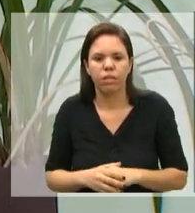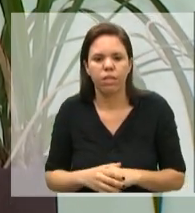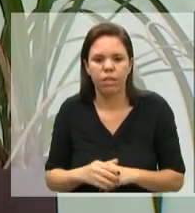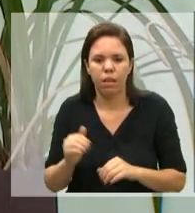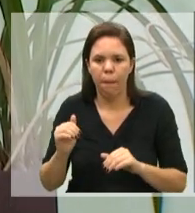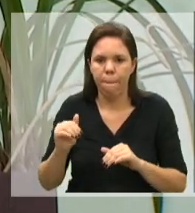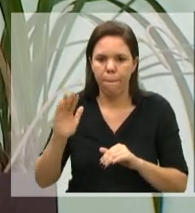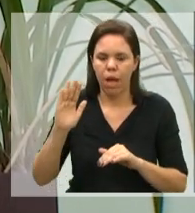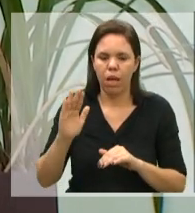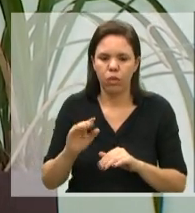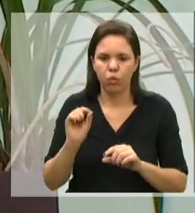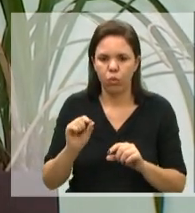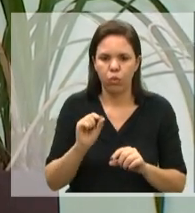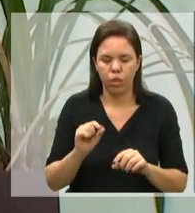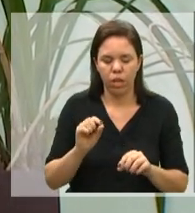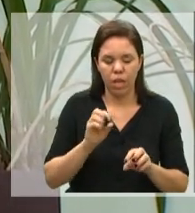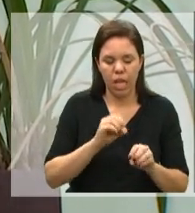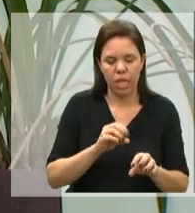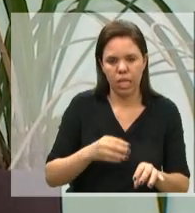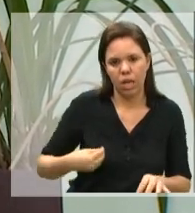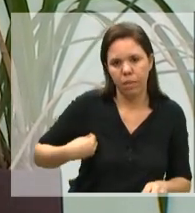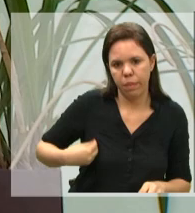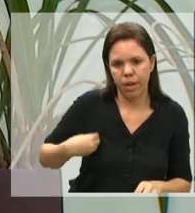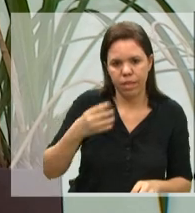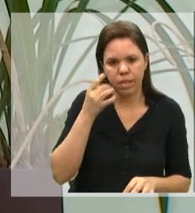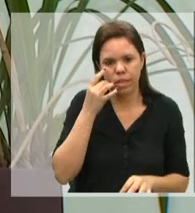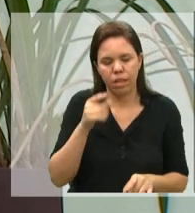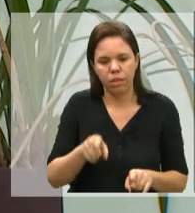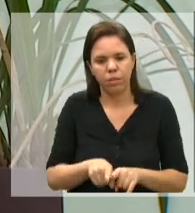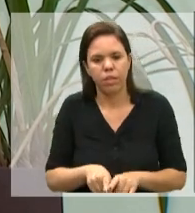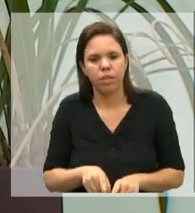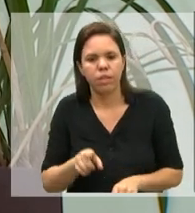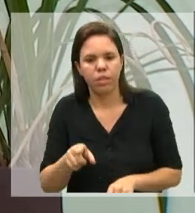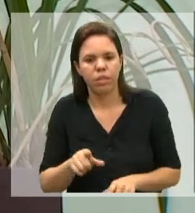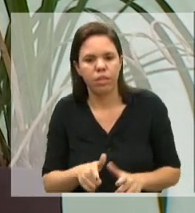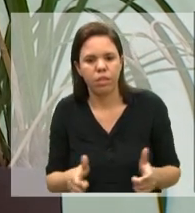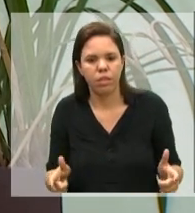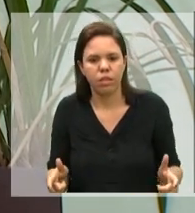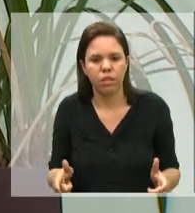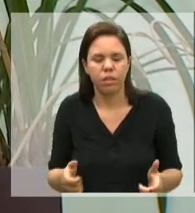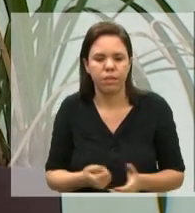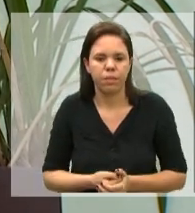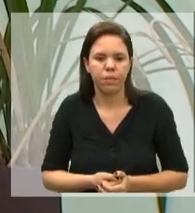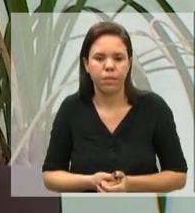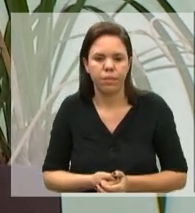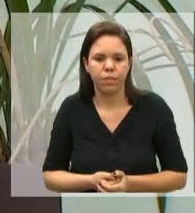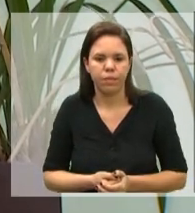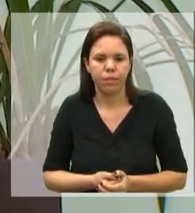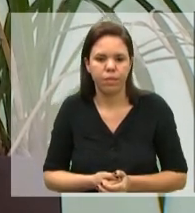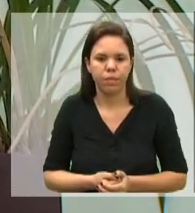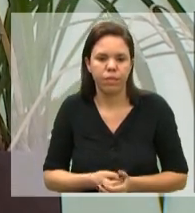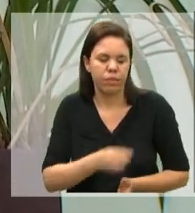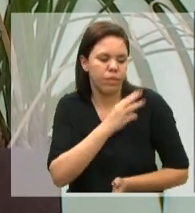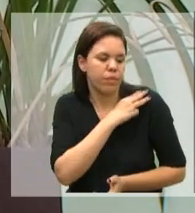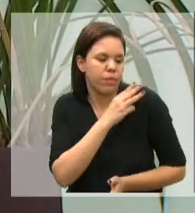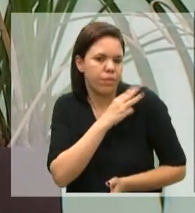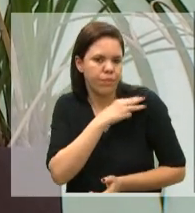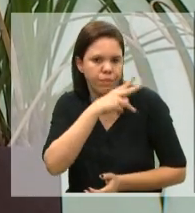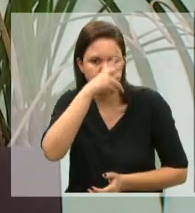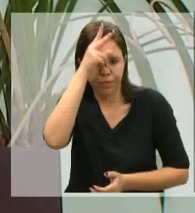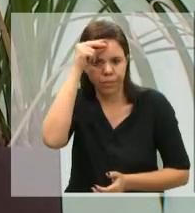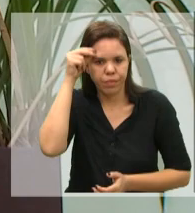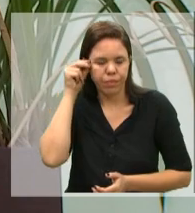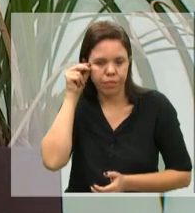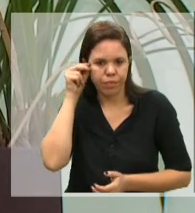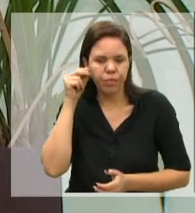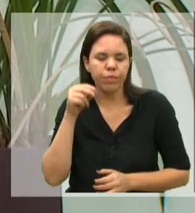etária maior do que no ensino presencial. Você tem um público que, na sua maciça maioria, vem do ensino médio público, mas